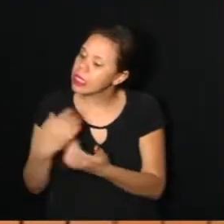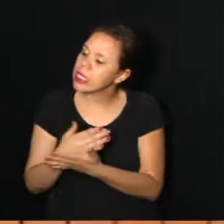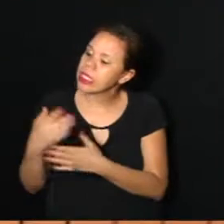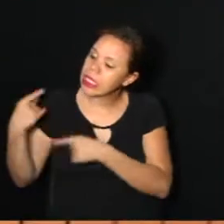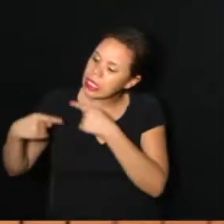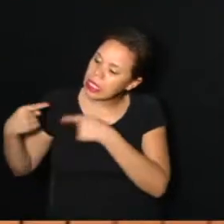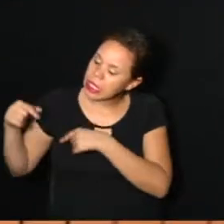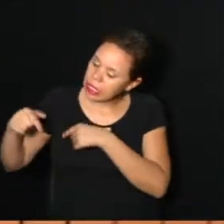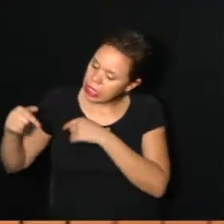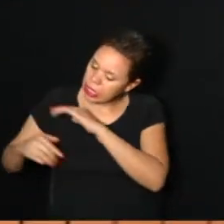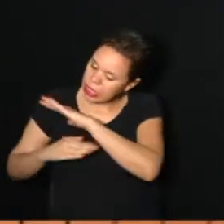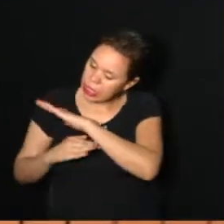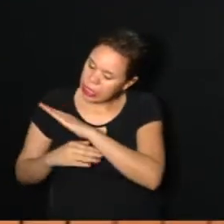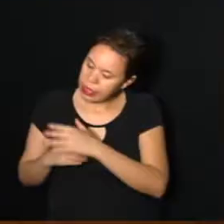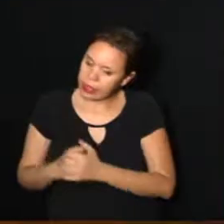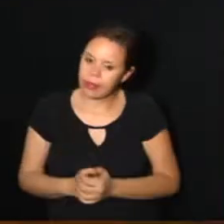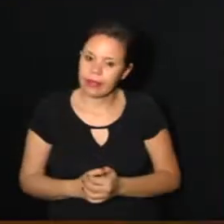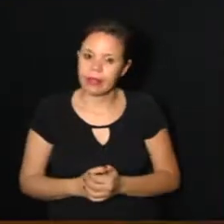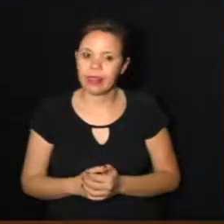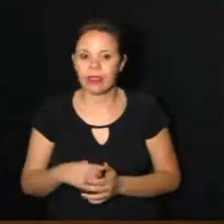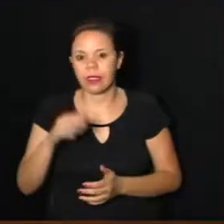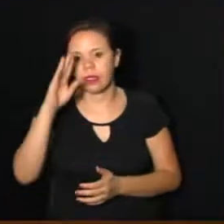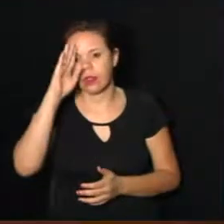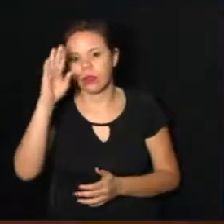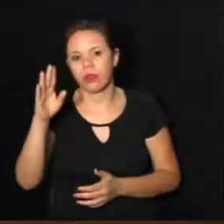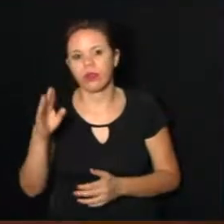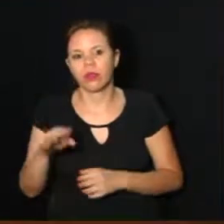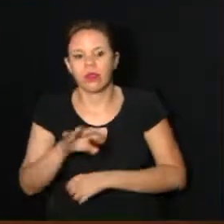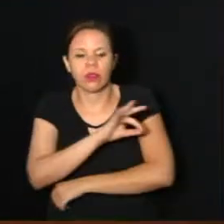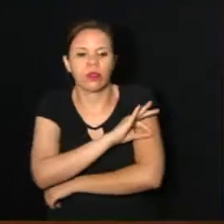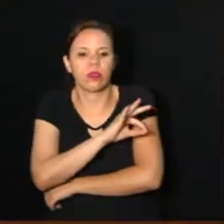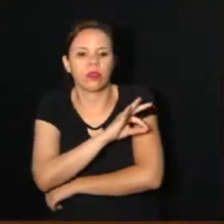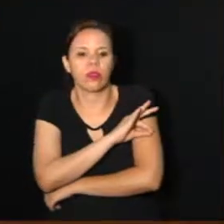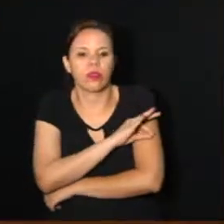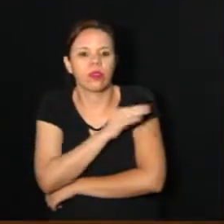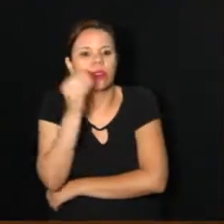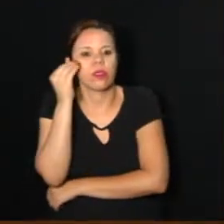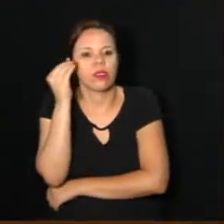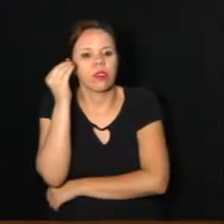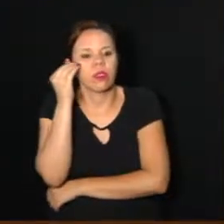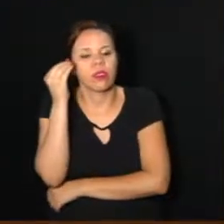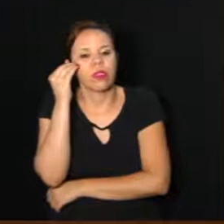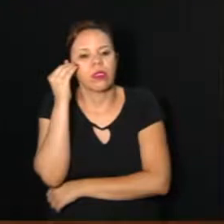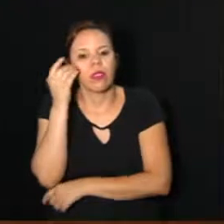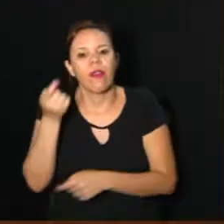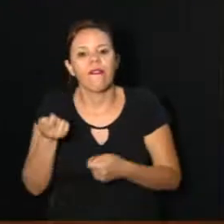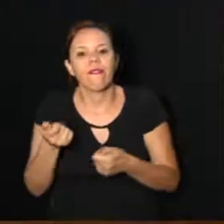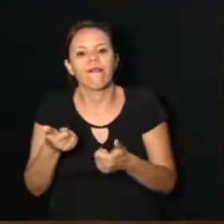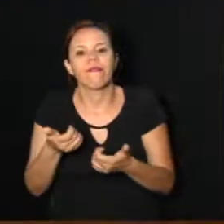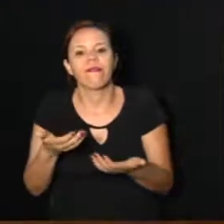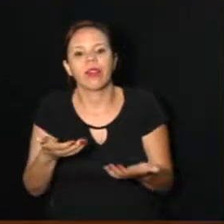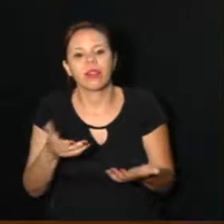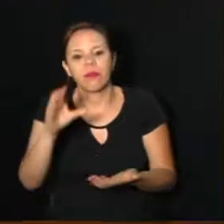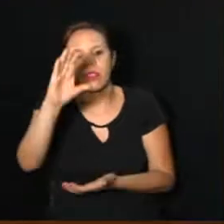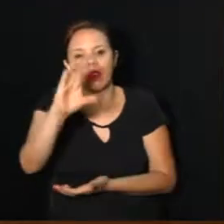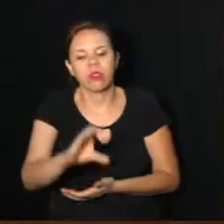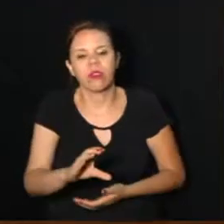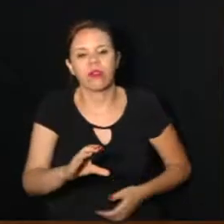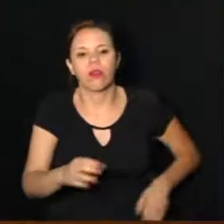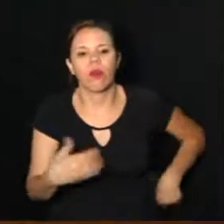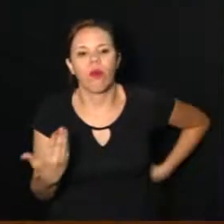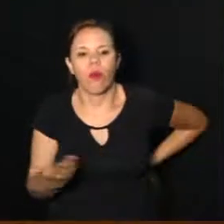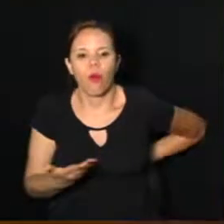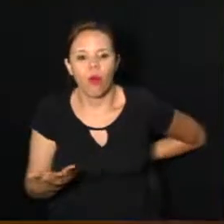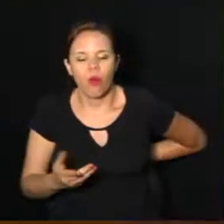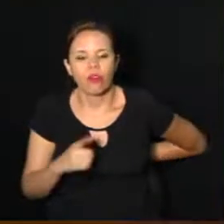discussão aqui dentro dessa casa, principalmente no poder público, para tentar, de alguma maneira, facilitar a vida do cidadão. Hoje nós